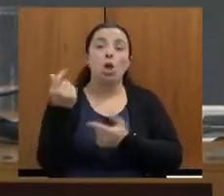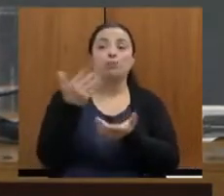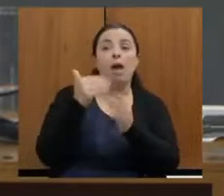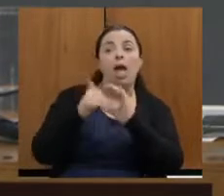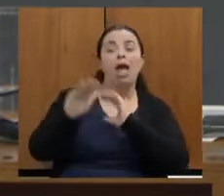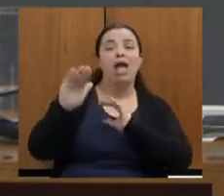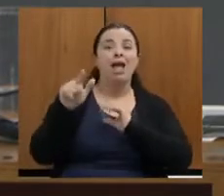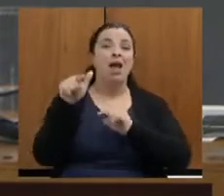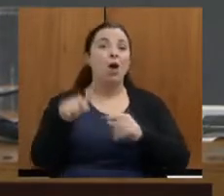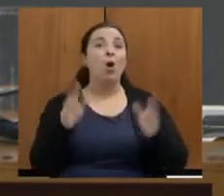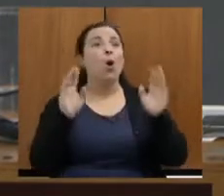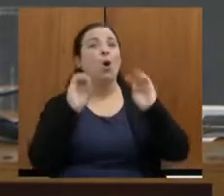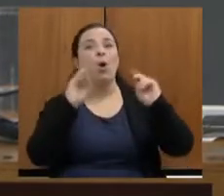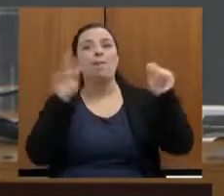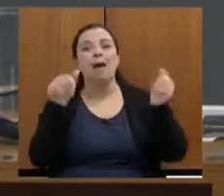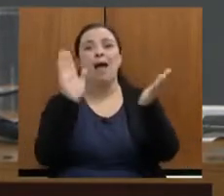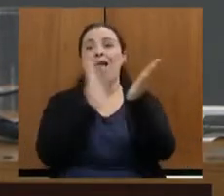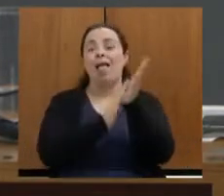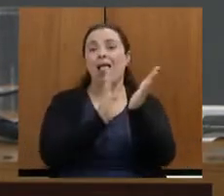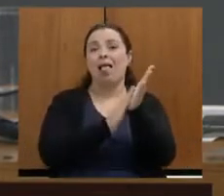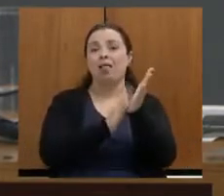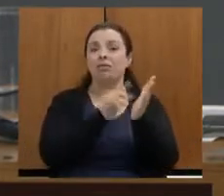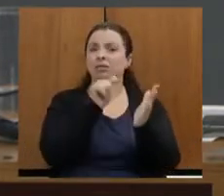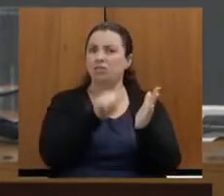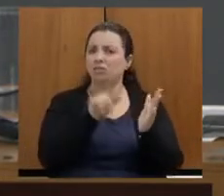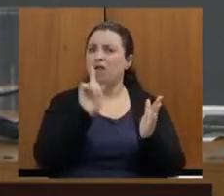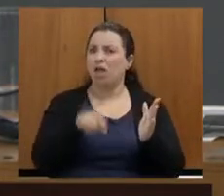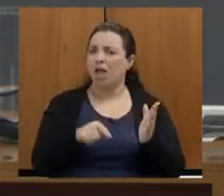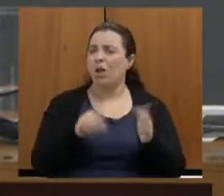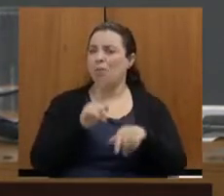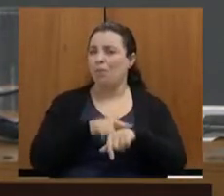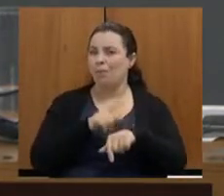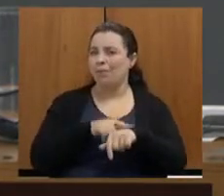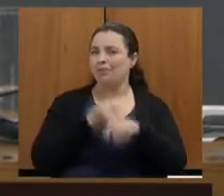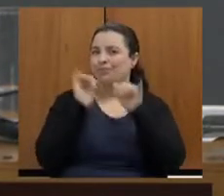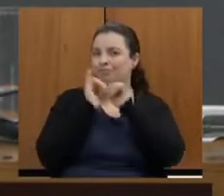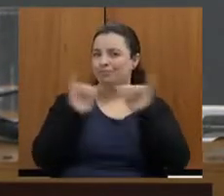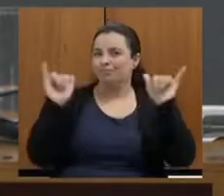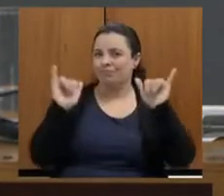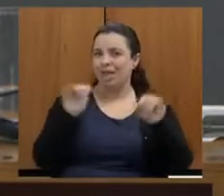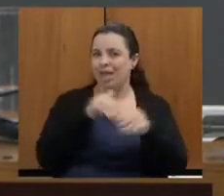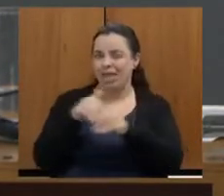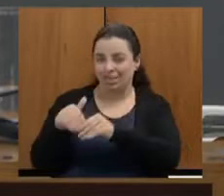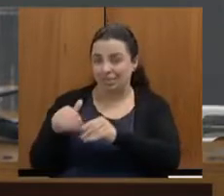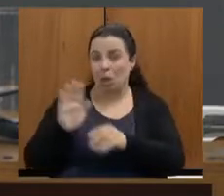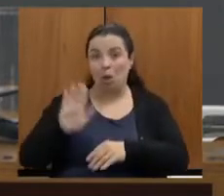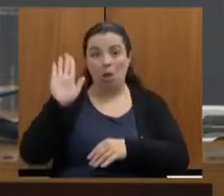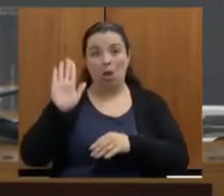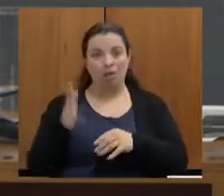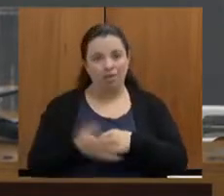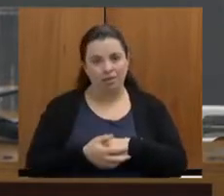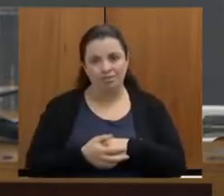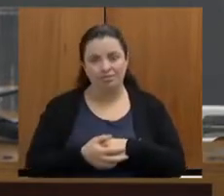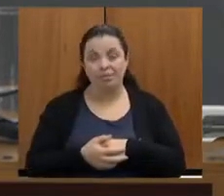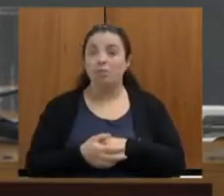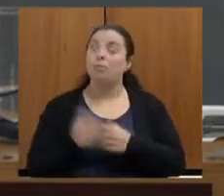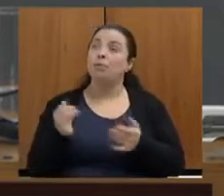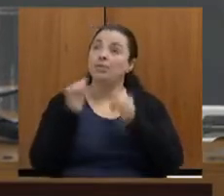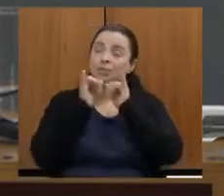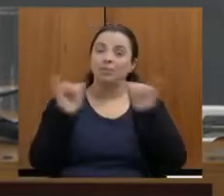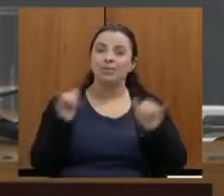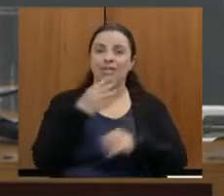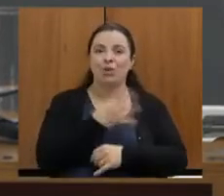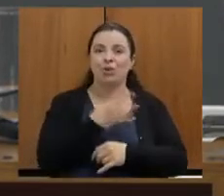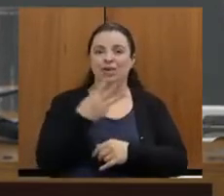um ato de eleição até eleitoreiro bem porque anunciar por exemplo 43 milhões